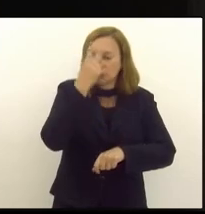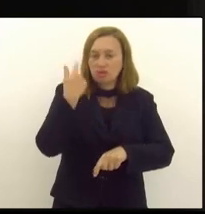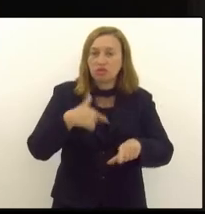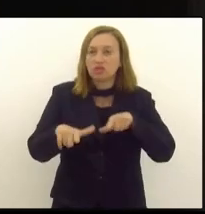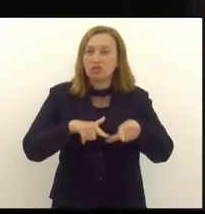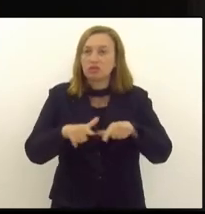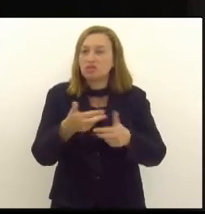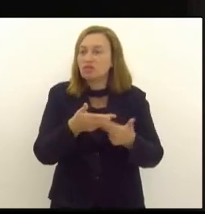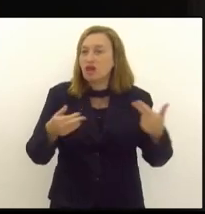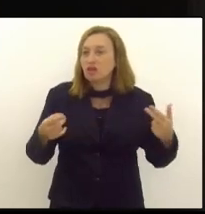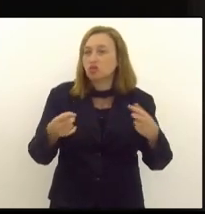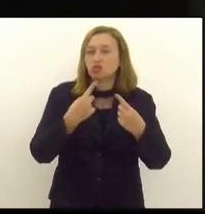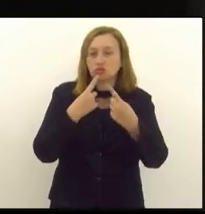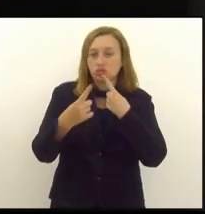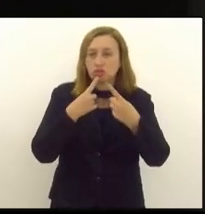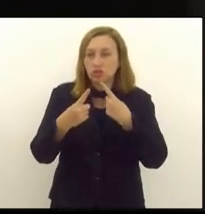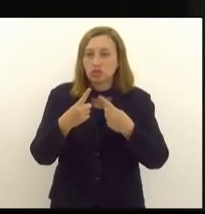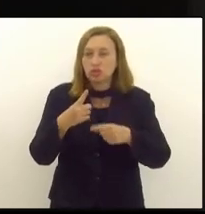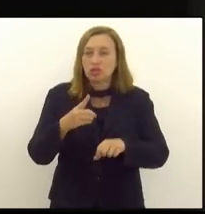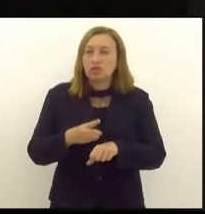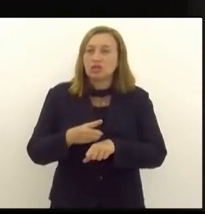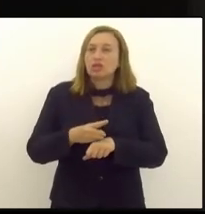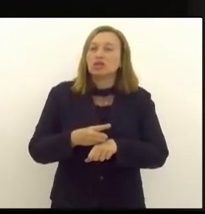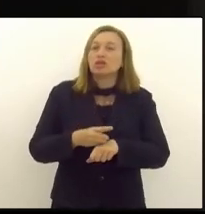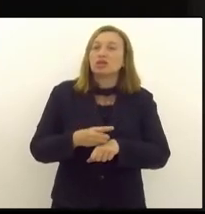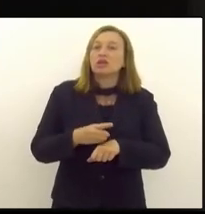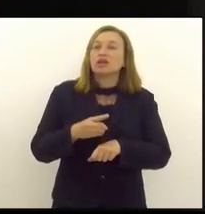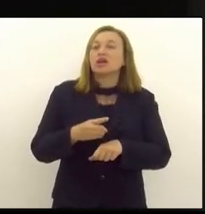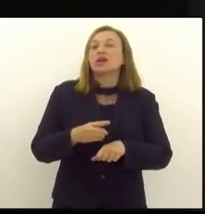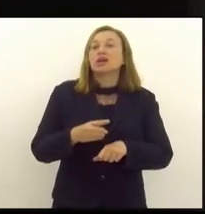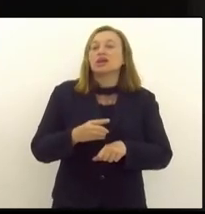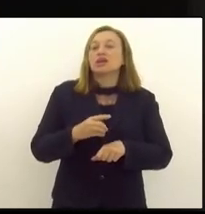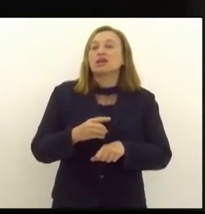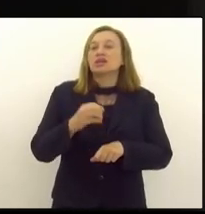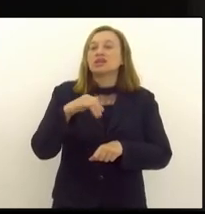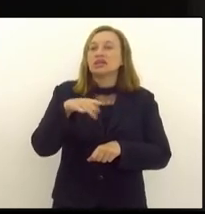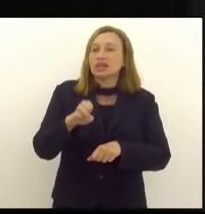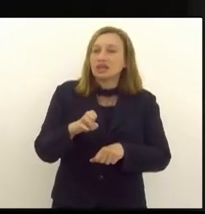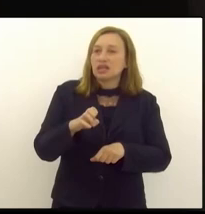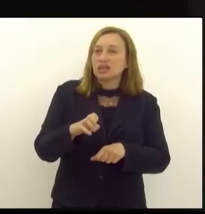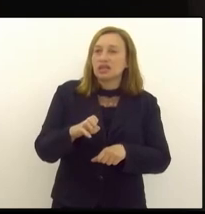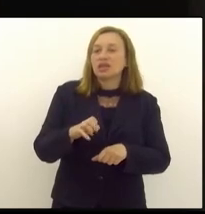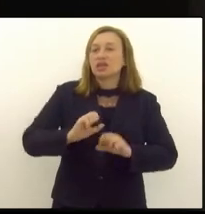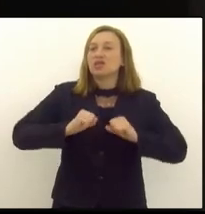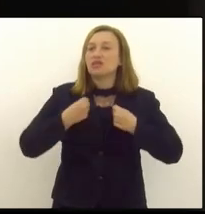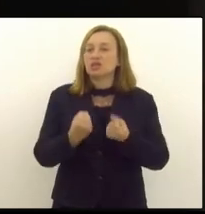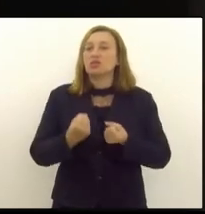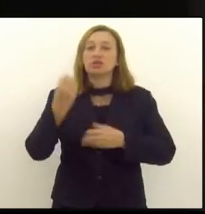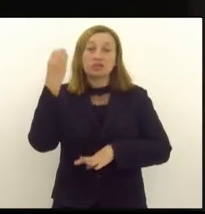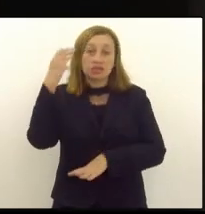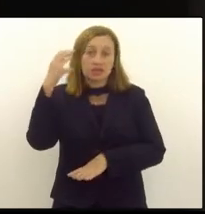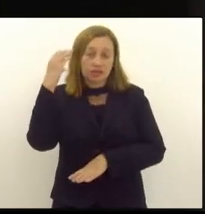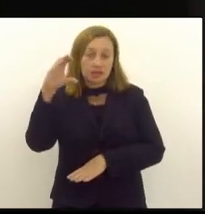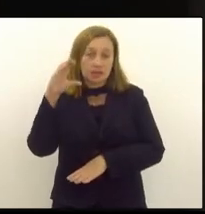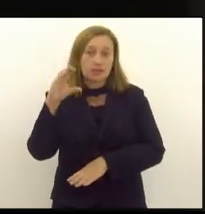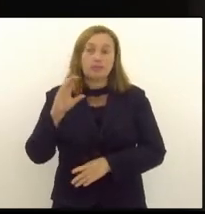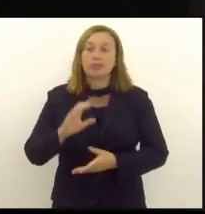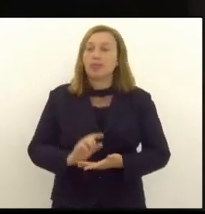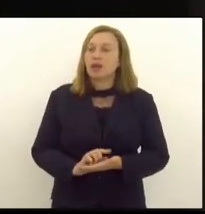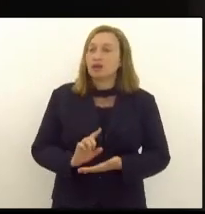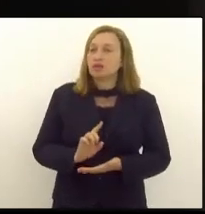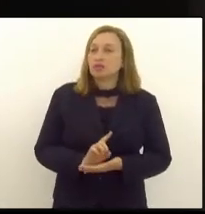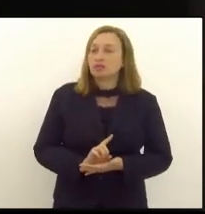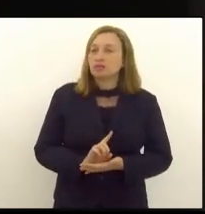grandes discussões. A Sirlene é uma defensora da ciência, é uma defensora veemente da ciência. Ela não